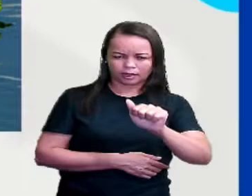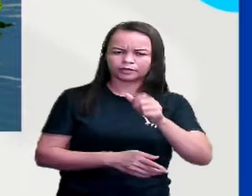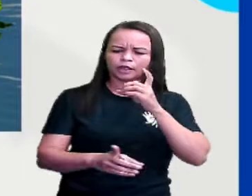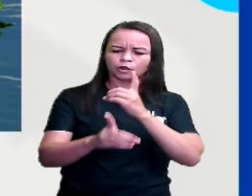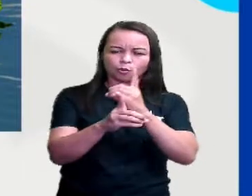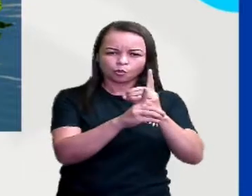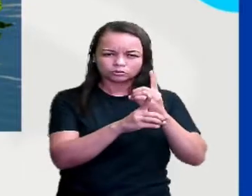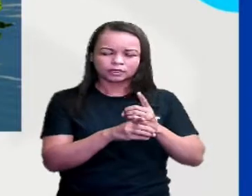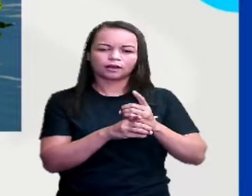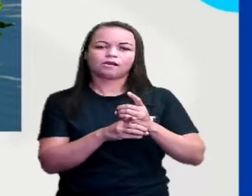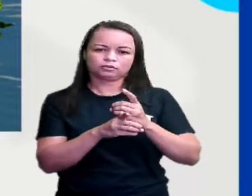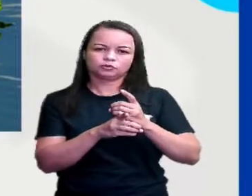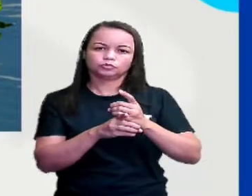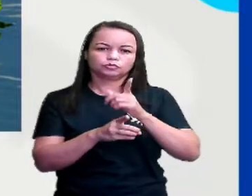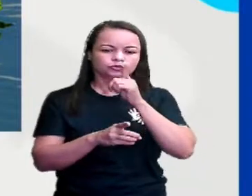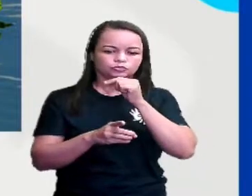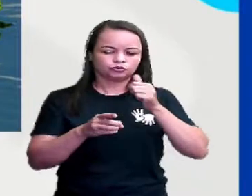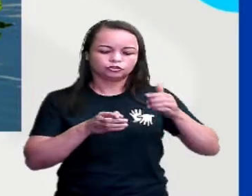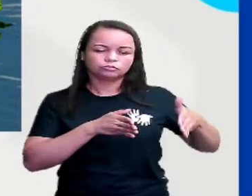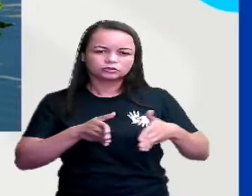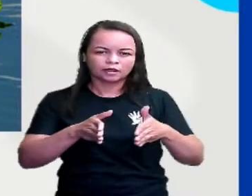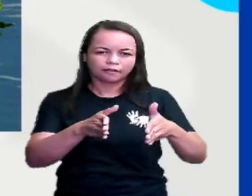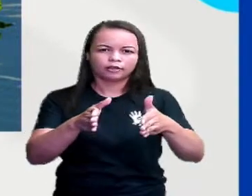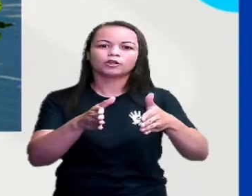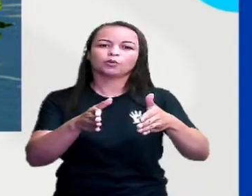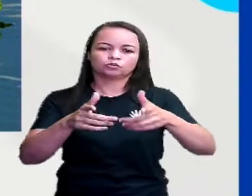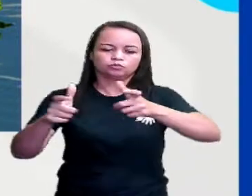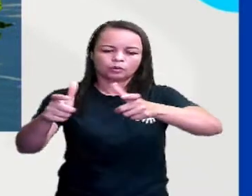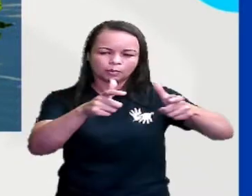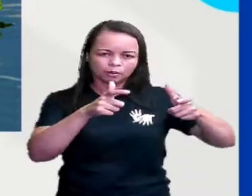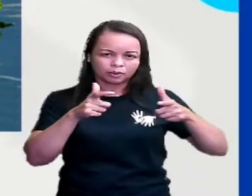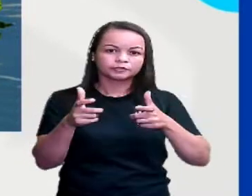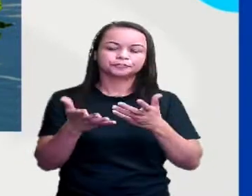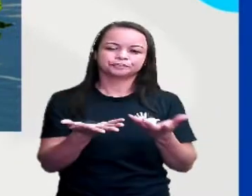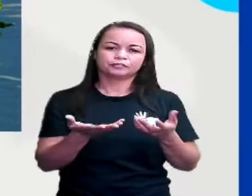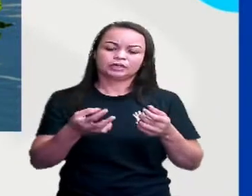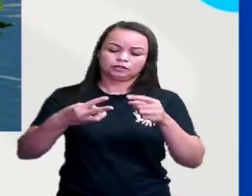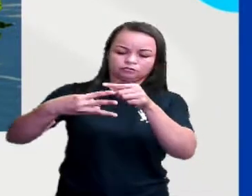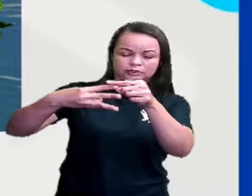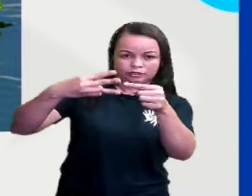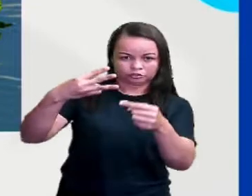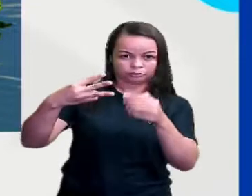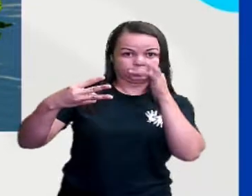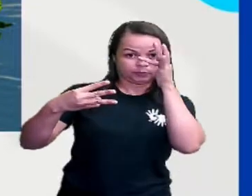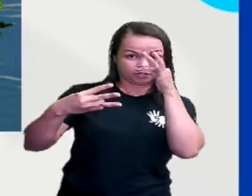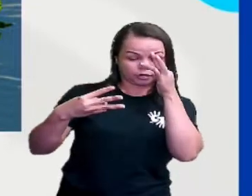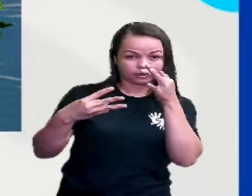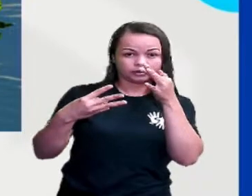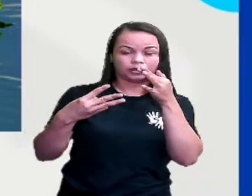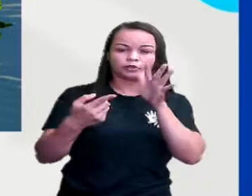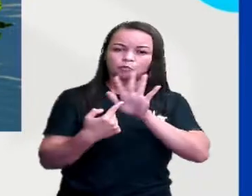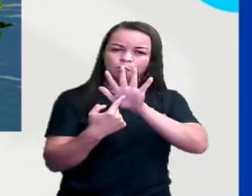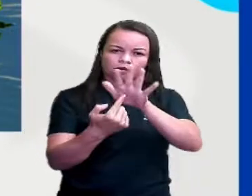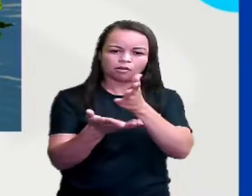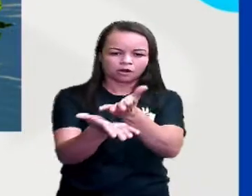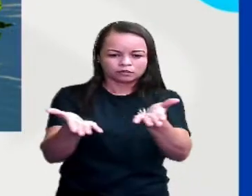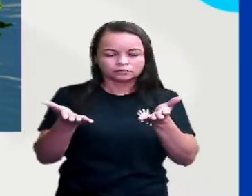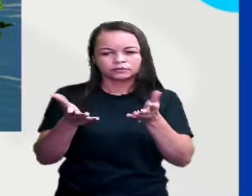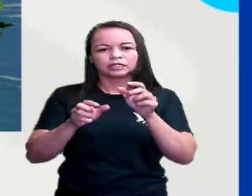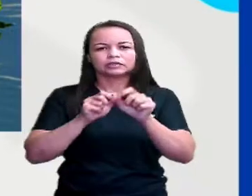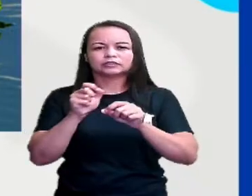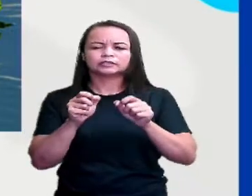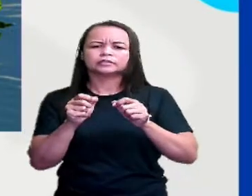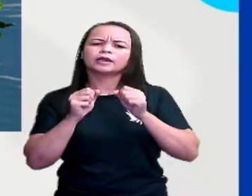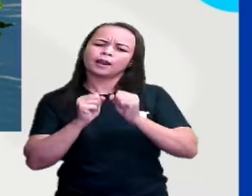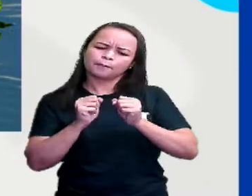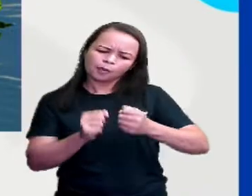nossa região, tá certo? Portanto, são esses três exemplos de plantas que eu quis trazer para vocês para mostrar que elas podem habitar, que